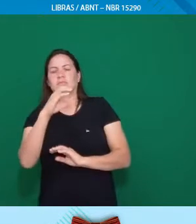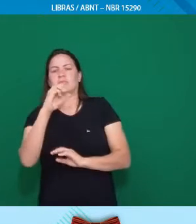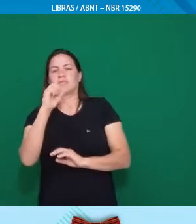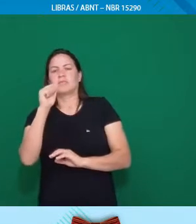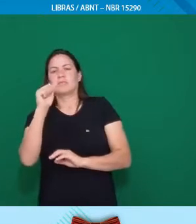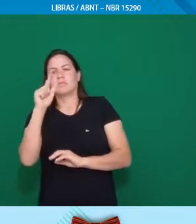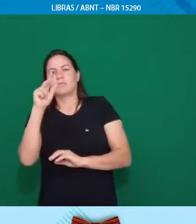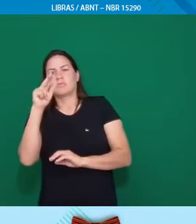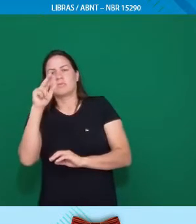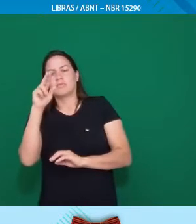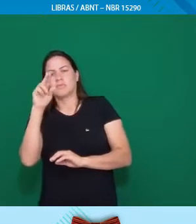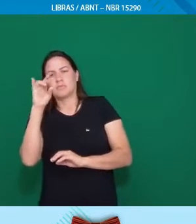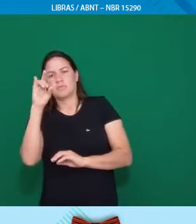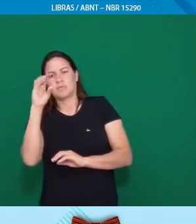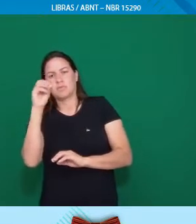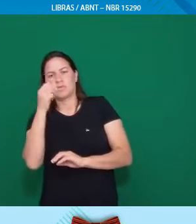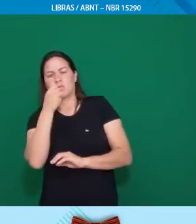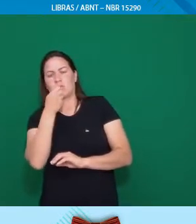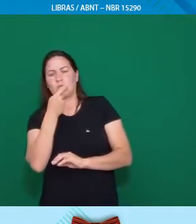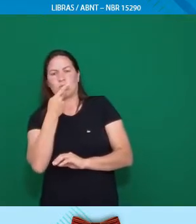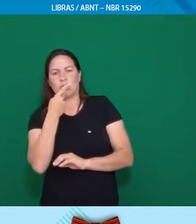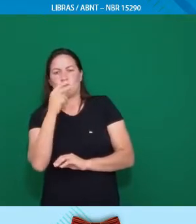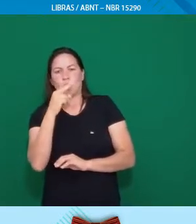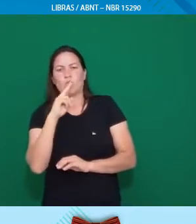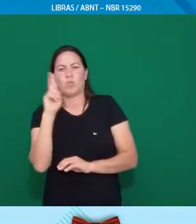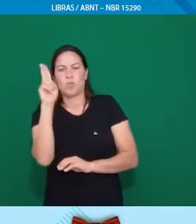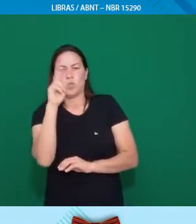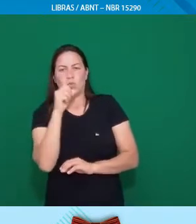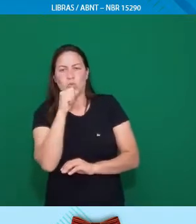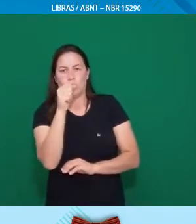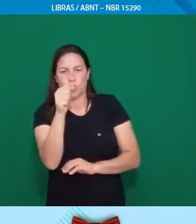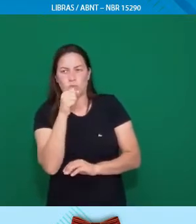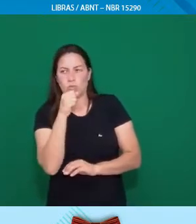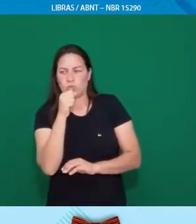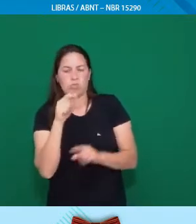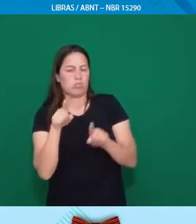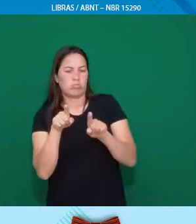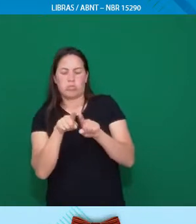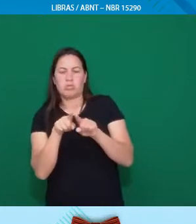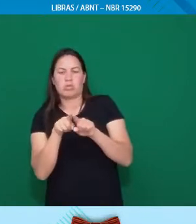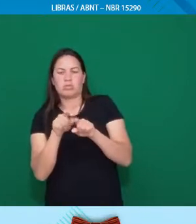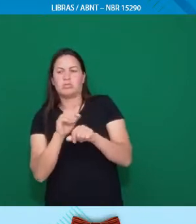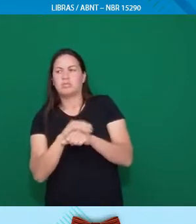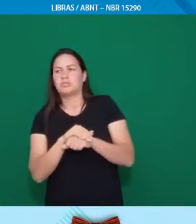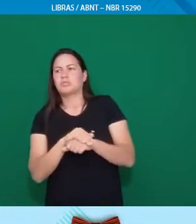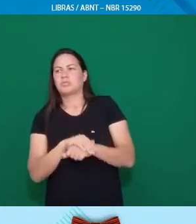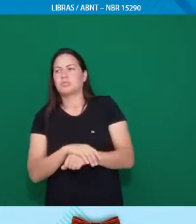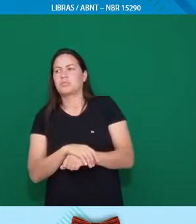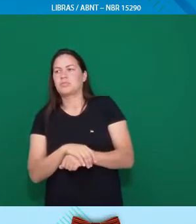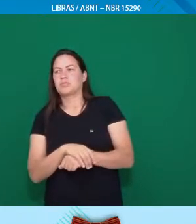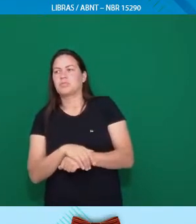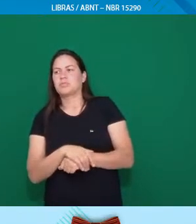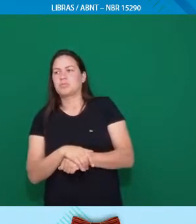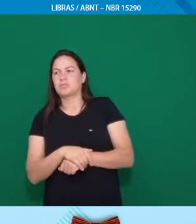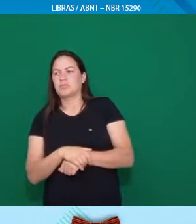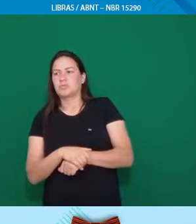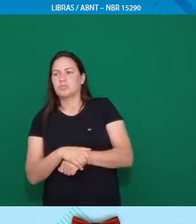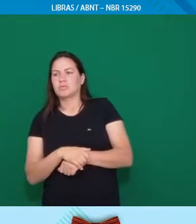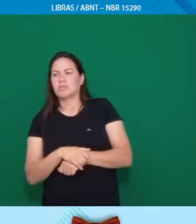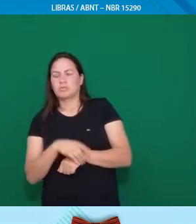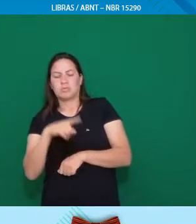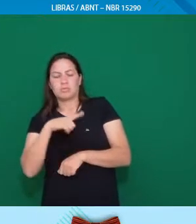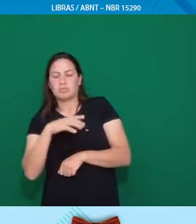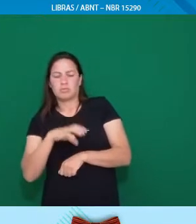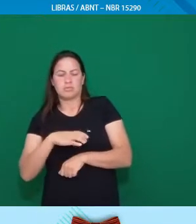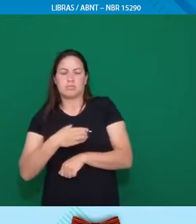sei se ela quer fazer o uso da palavra né deixa o senhor à vontade se quiser também se não quiser fique à vontade né que é manifestar um